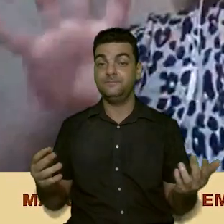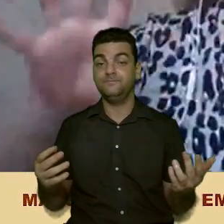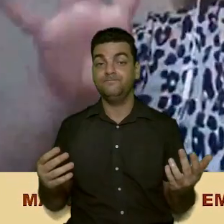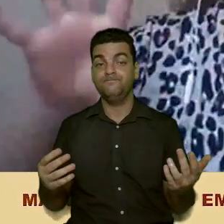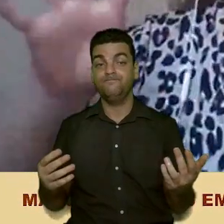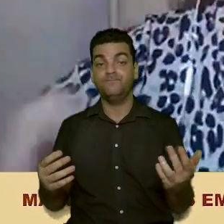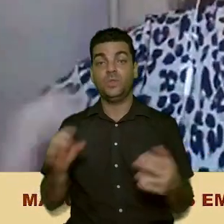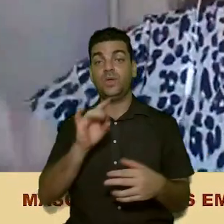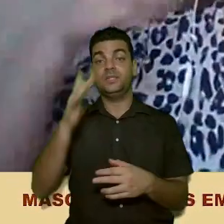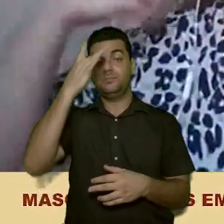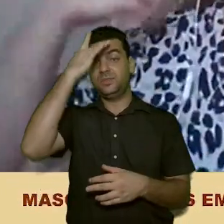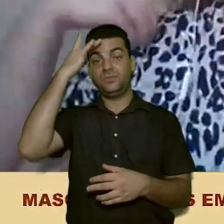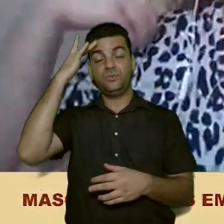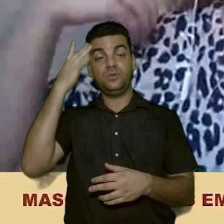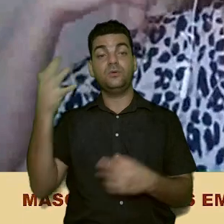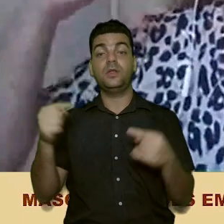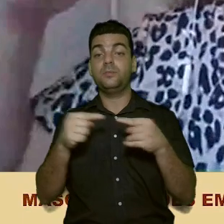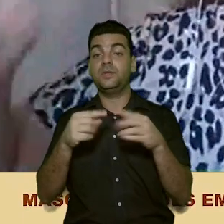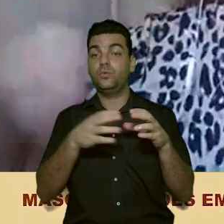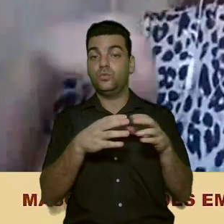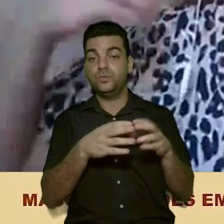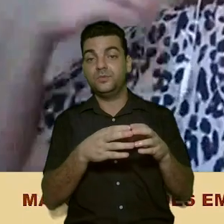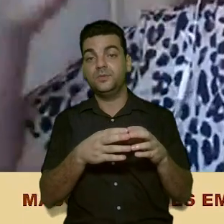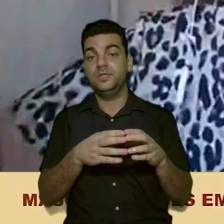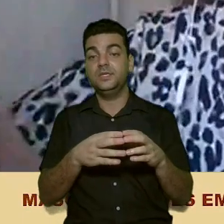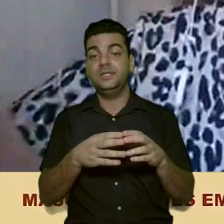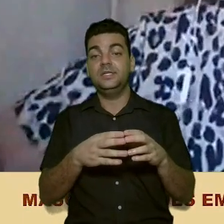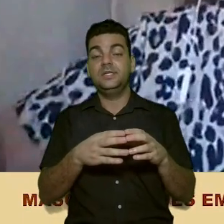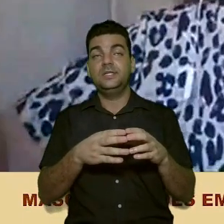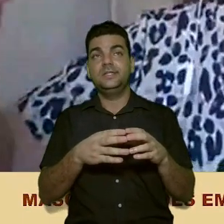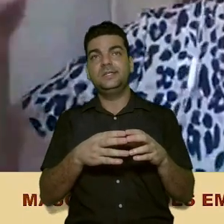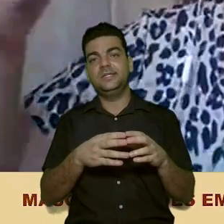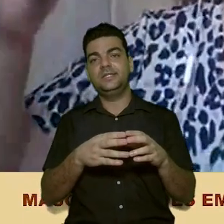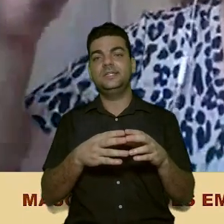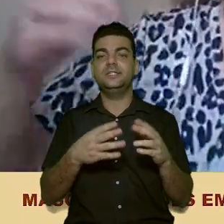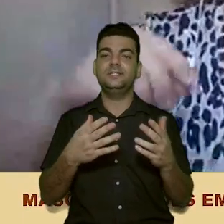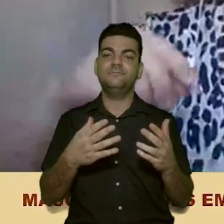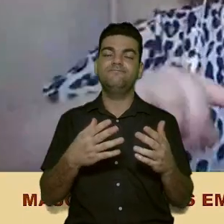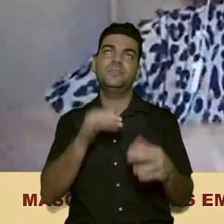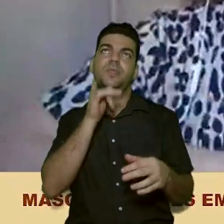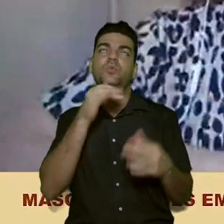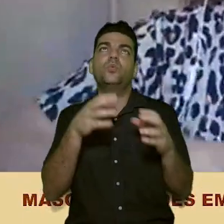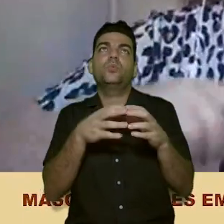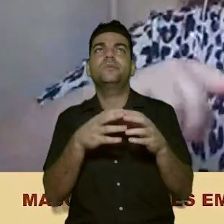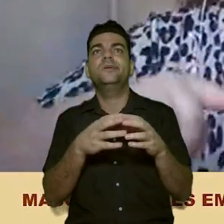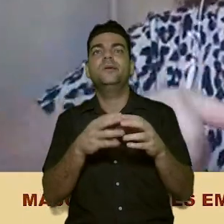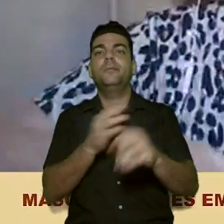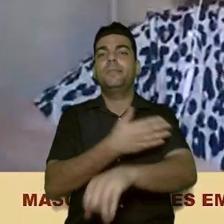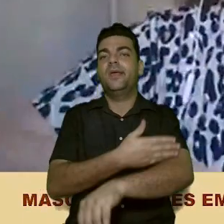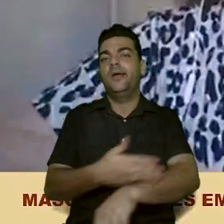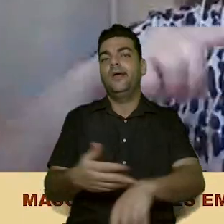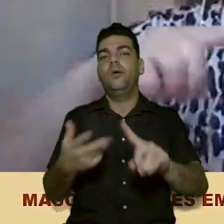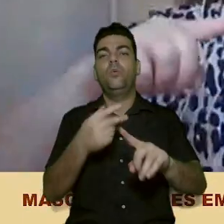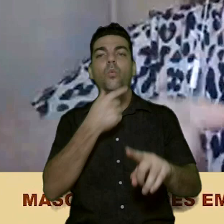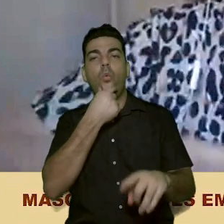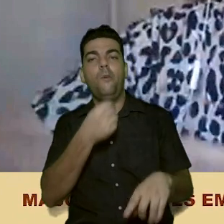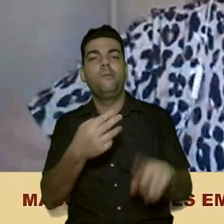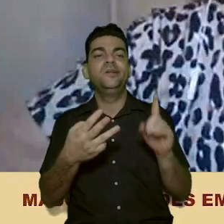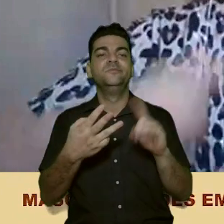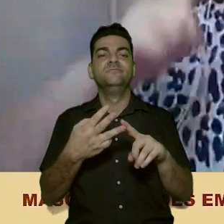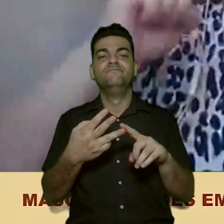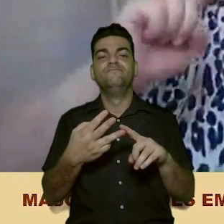todas as pessoas que fazem parte de grupos não minorizados, né, ou seja, pessoas brancas, homens,